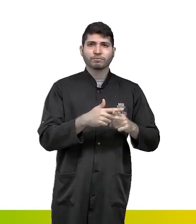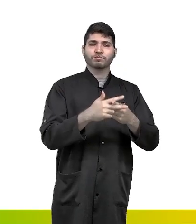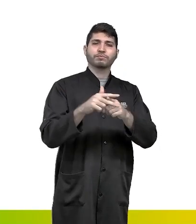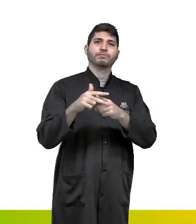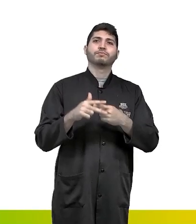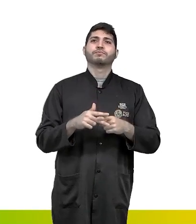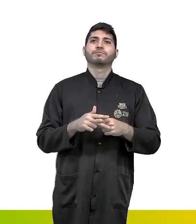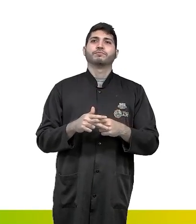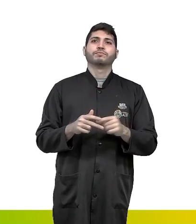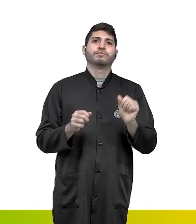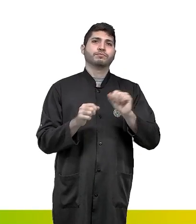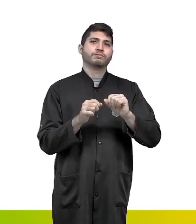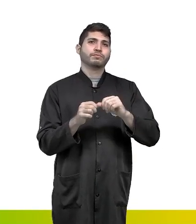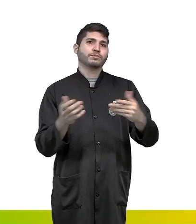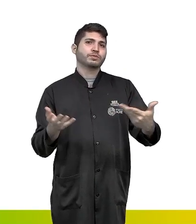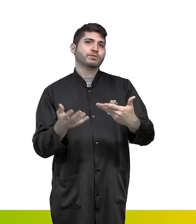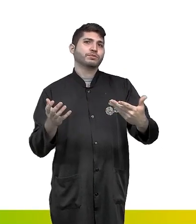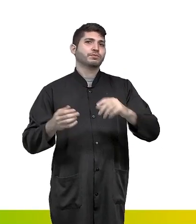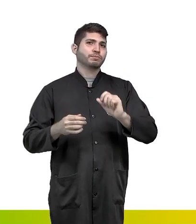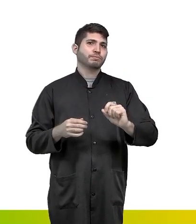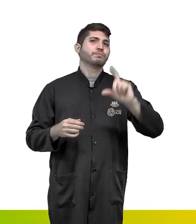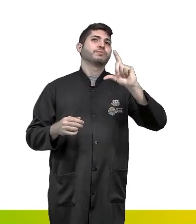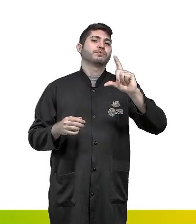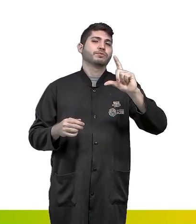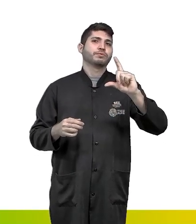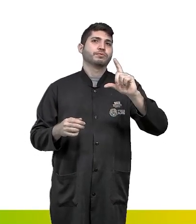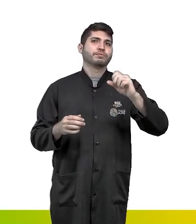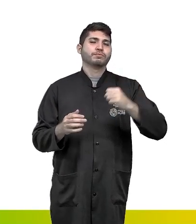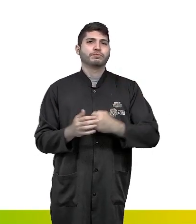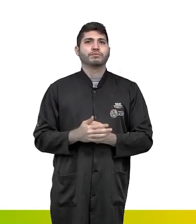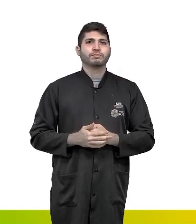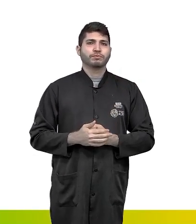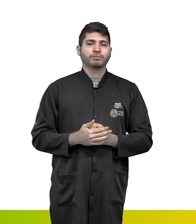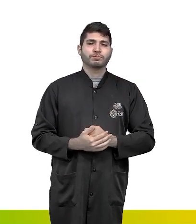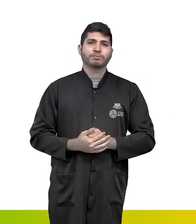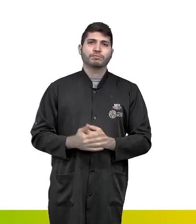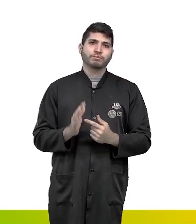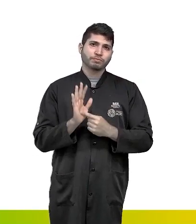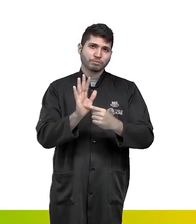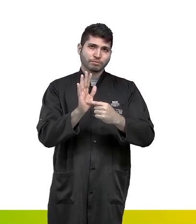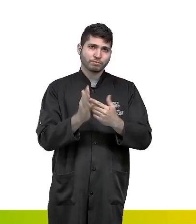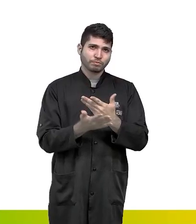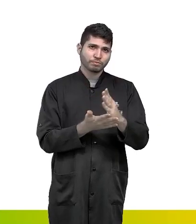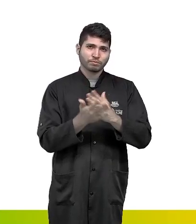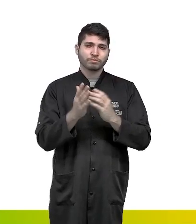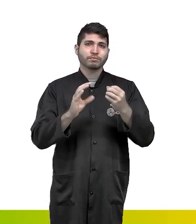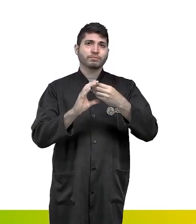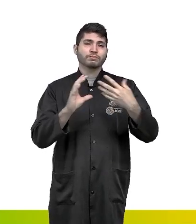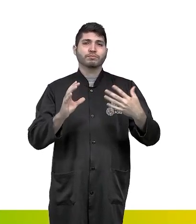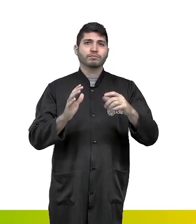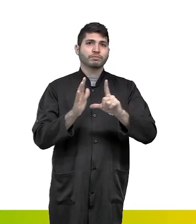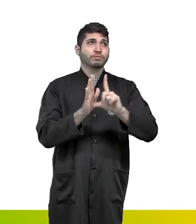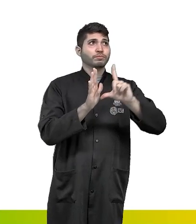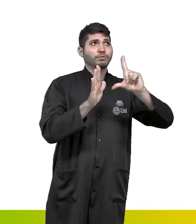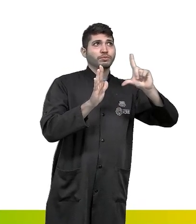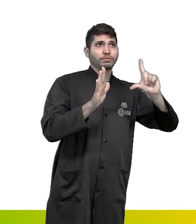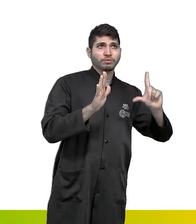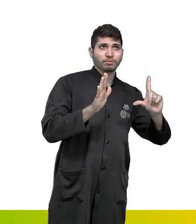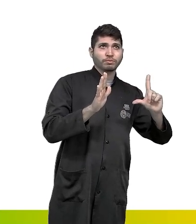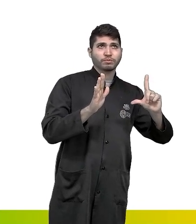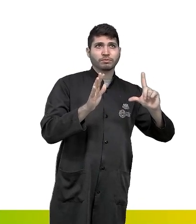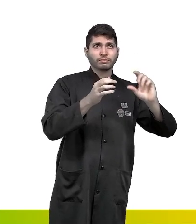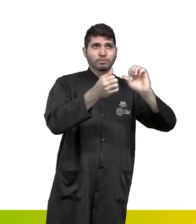muito maior. Nós temos características desse período que daqui a pouco eu vou apontar para vocês. Antes o trabalho era